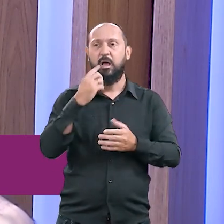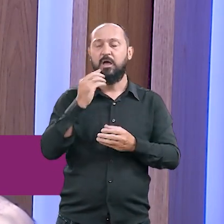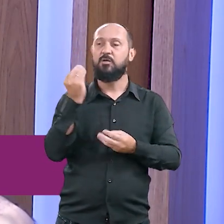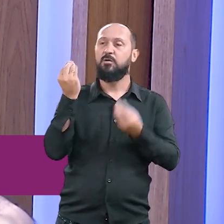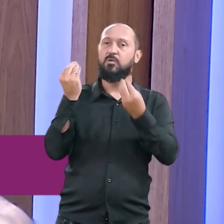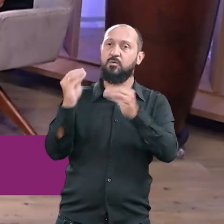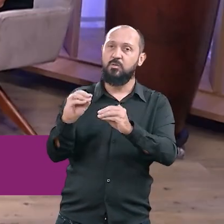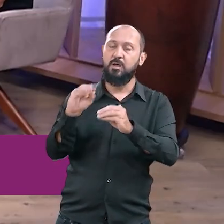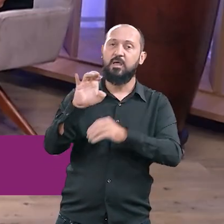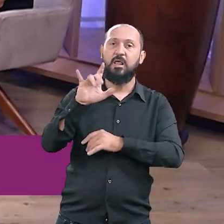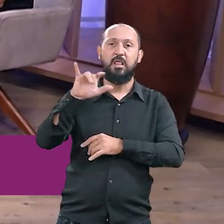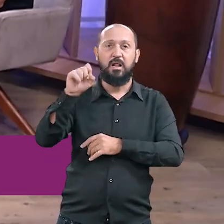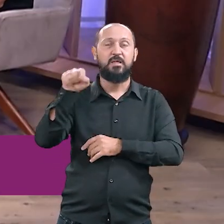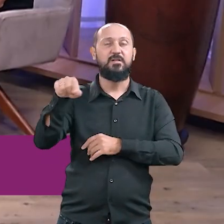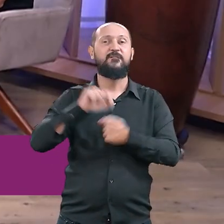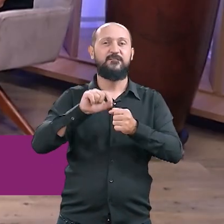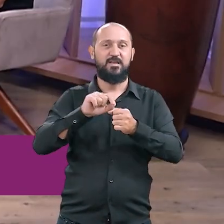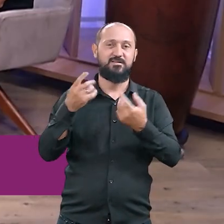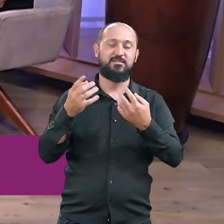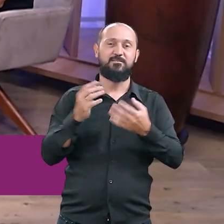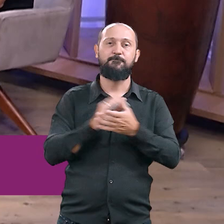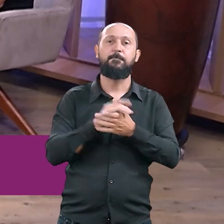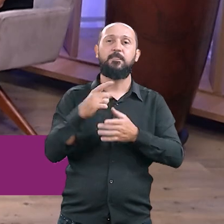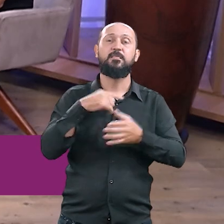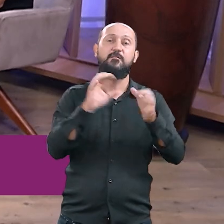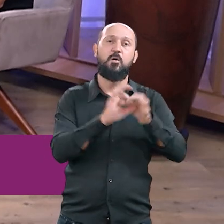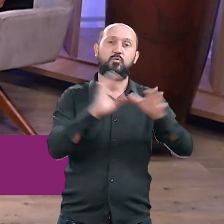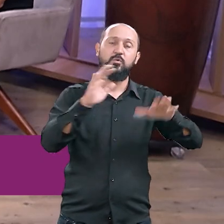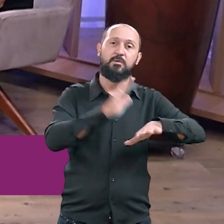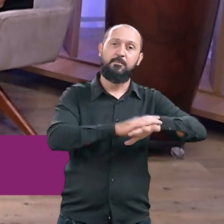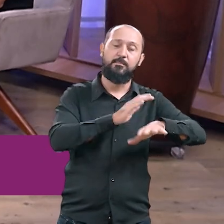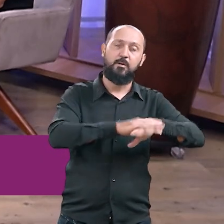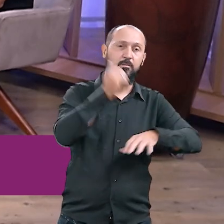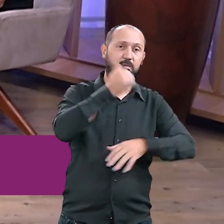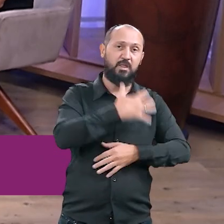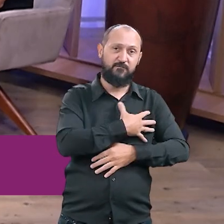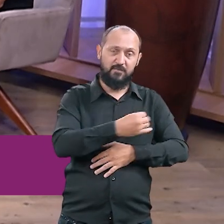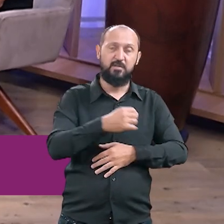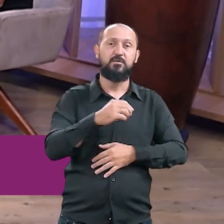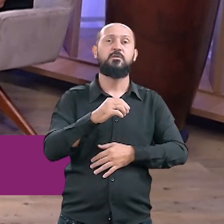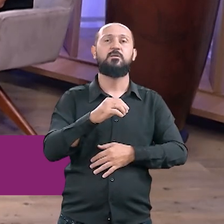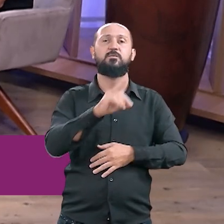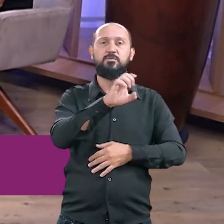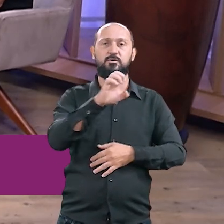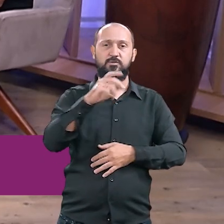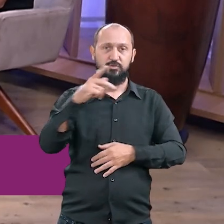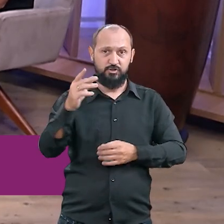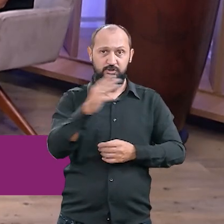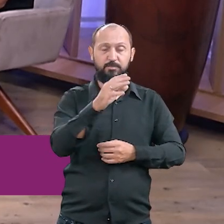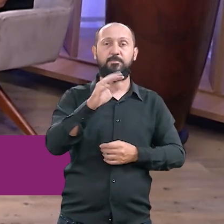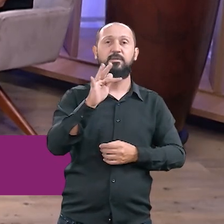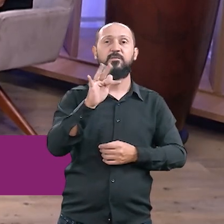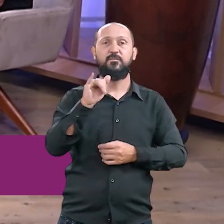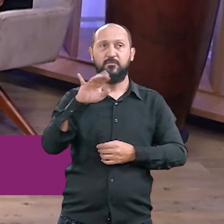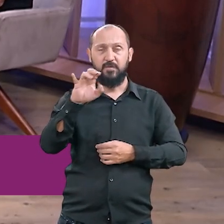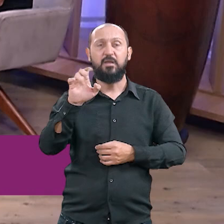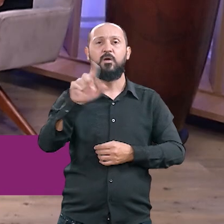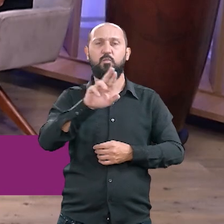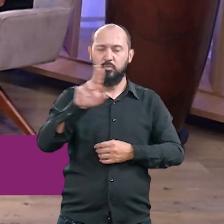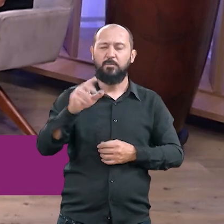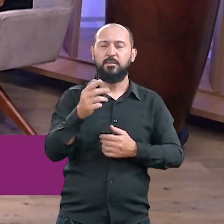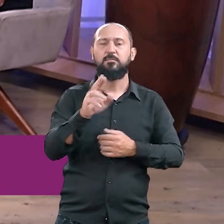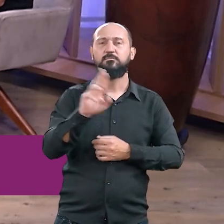é um vídeo, não estamos falando mais de uma foto que você altera com o Photoshop. Não estou falando de um texto que você manda no WhatsApp e coloca o nome da pessoa como